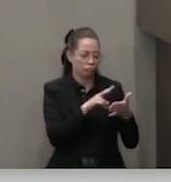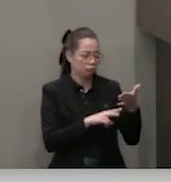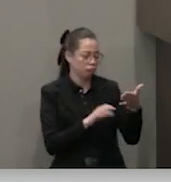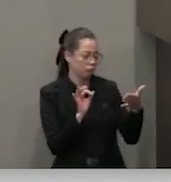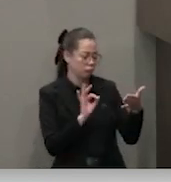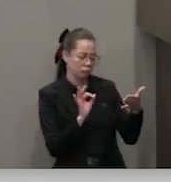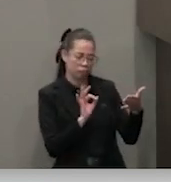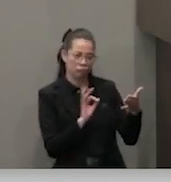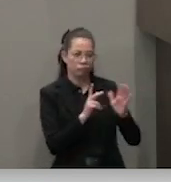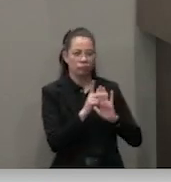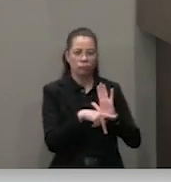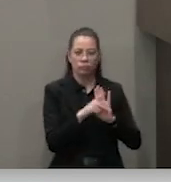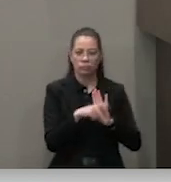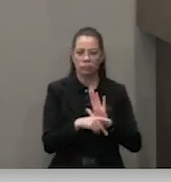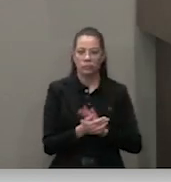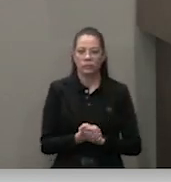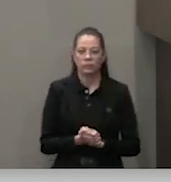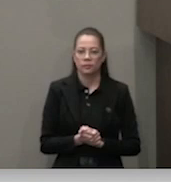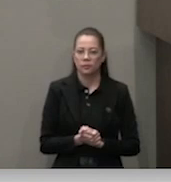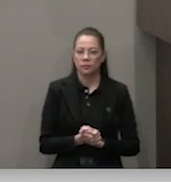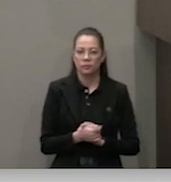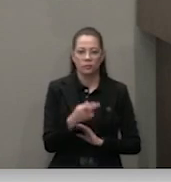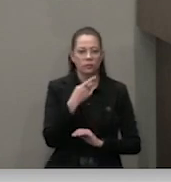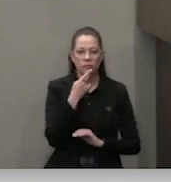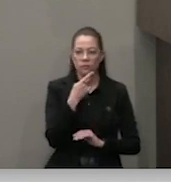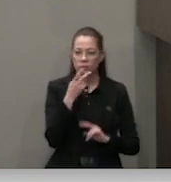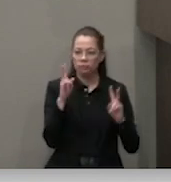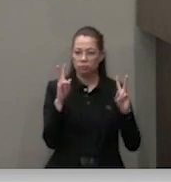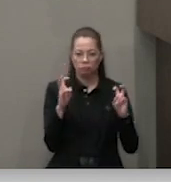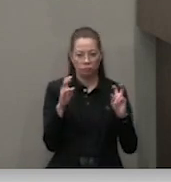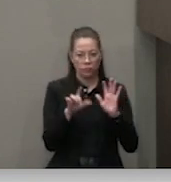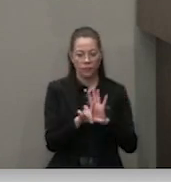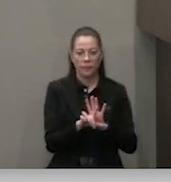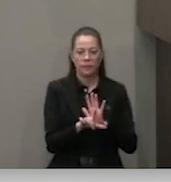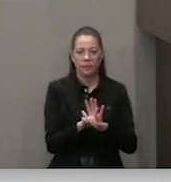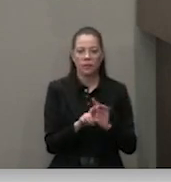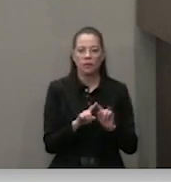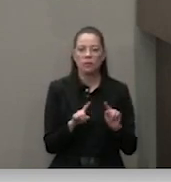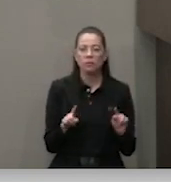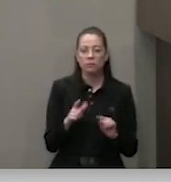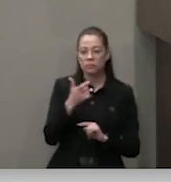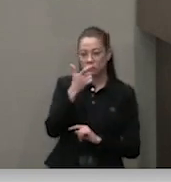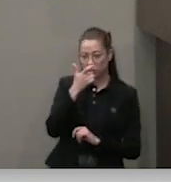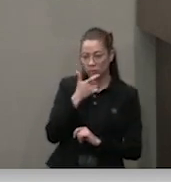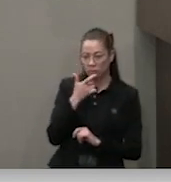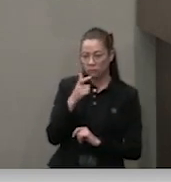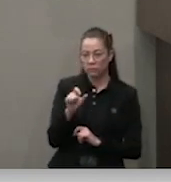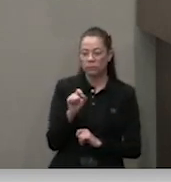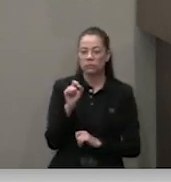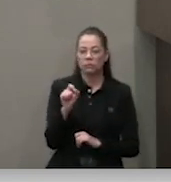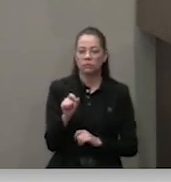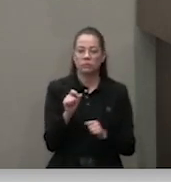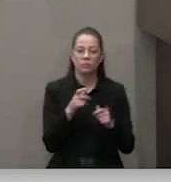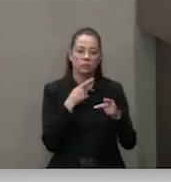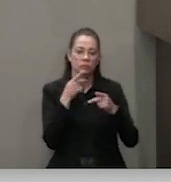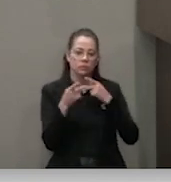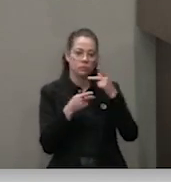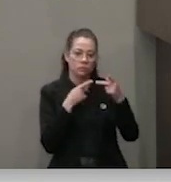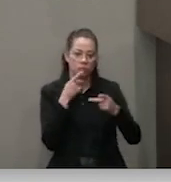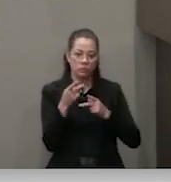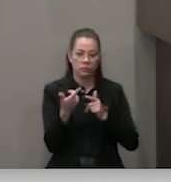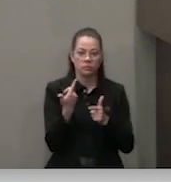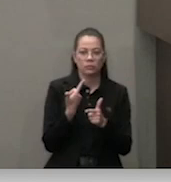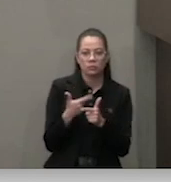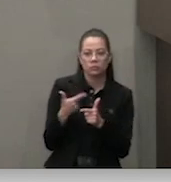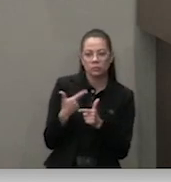projeto de lei nem lê Porque não falou sobre o projeto de lei e acha que falar dos